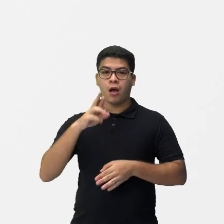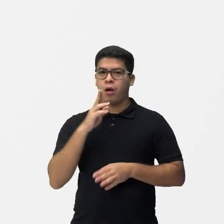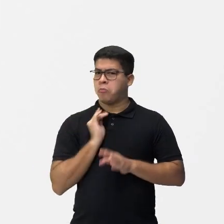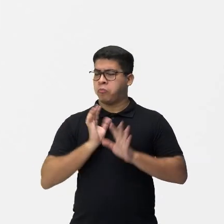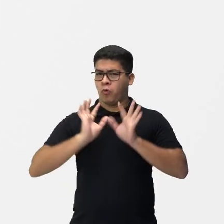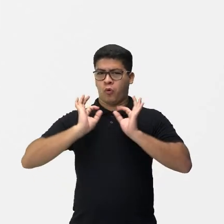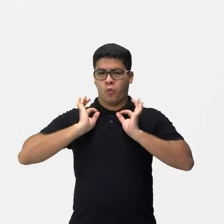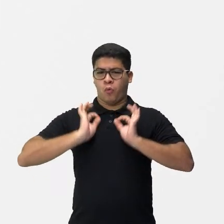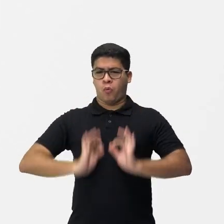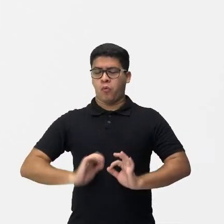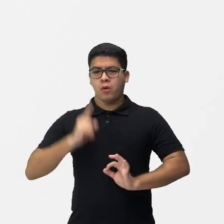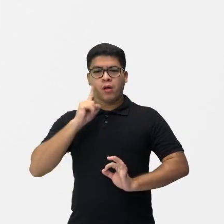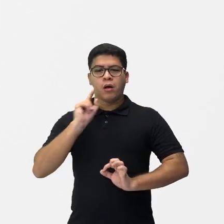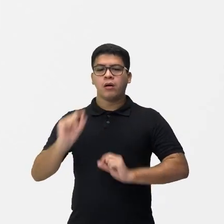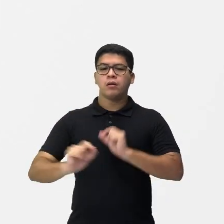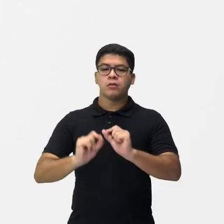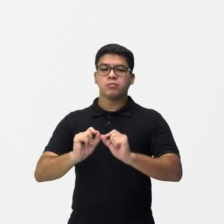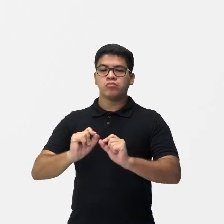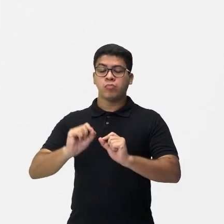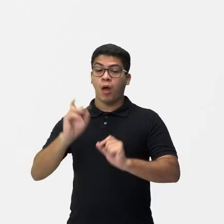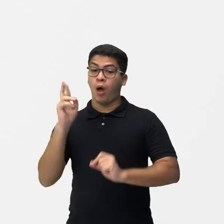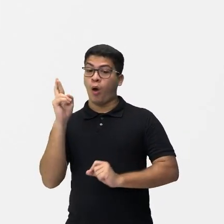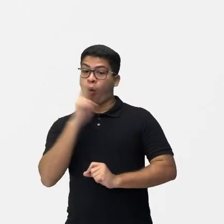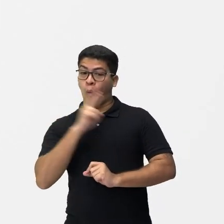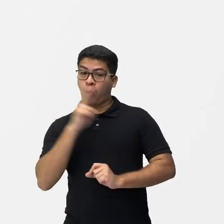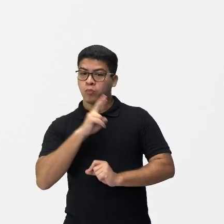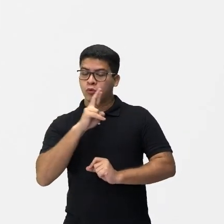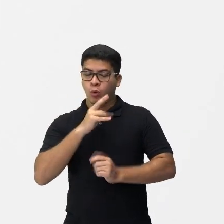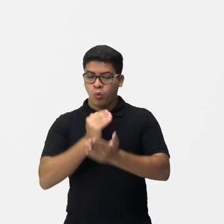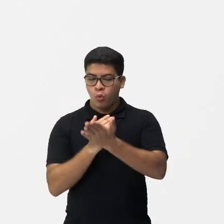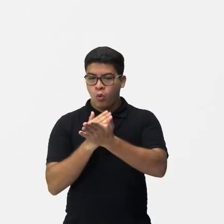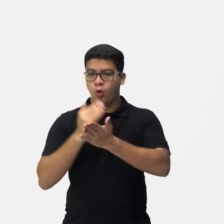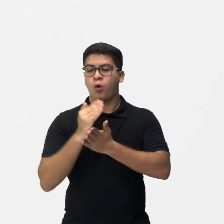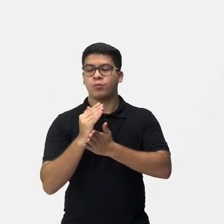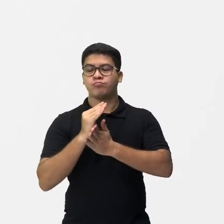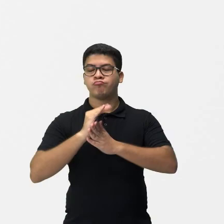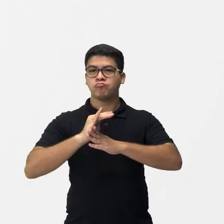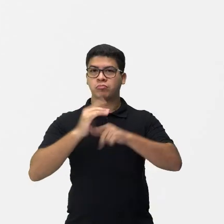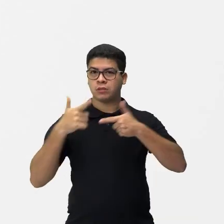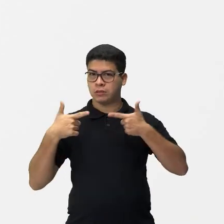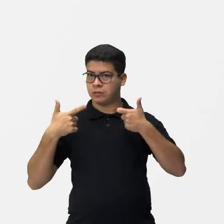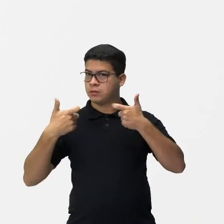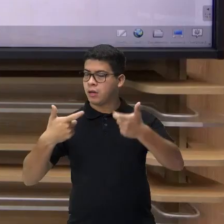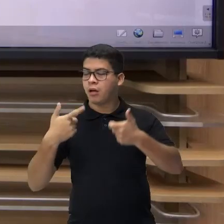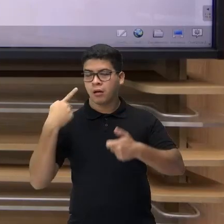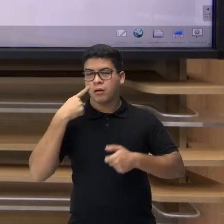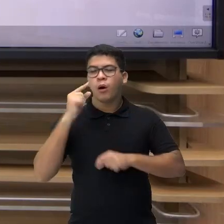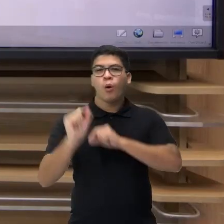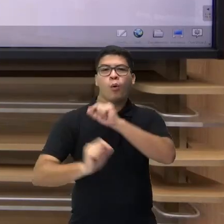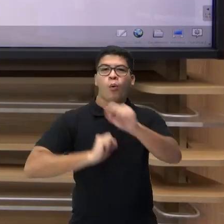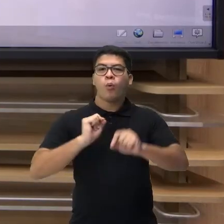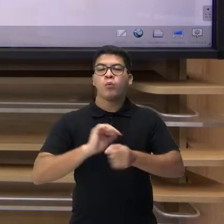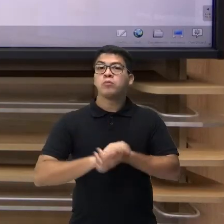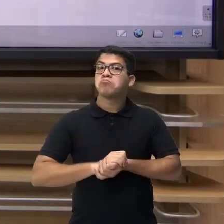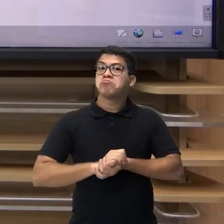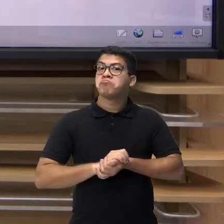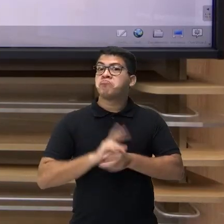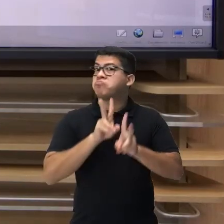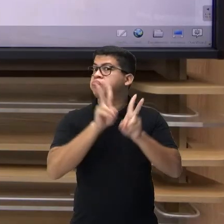da guerra. Então, Hitler queria garantir que os seus interesses territoriais ali, sobre,